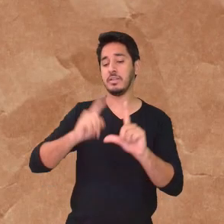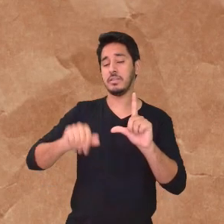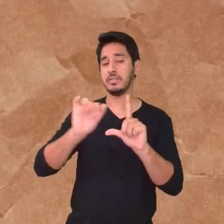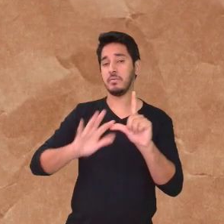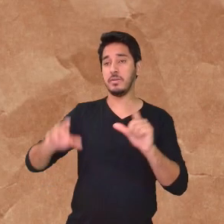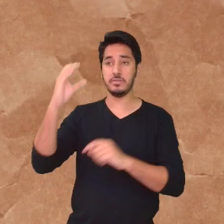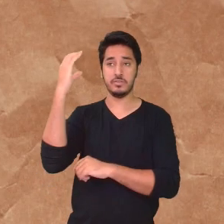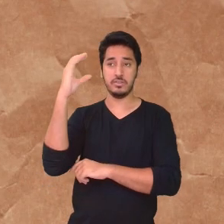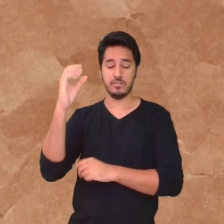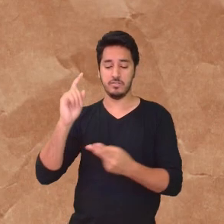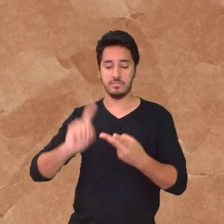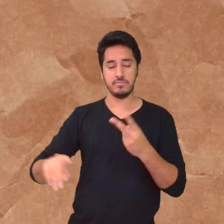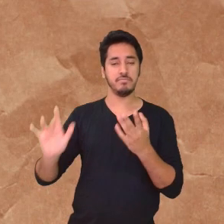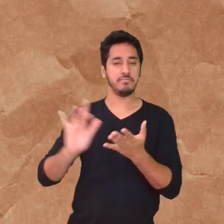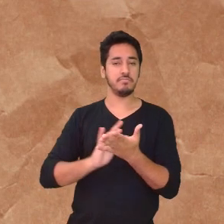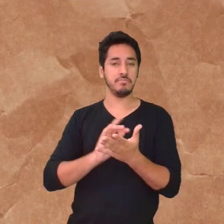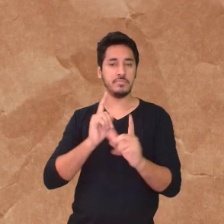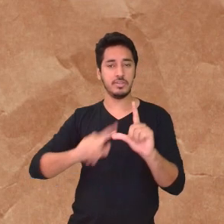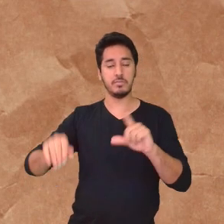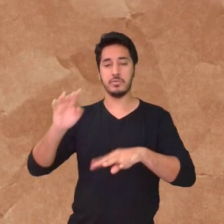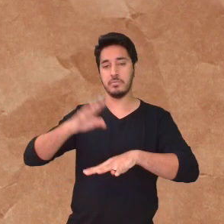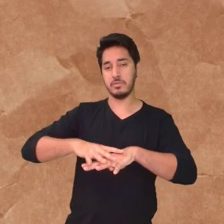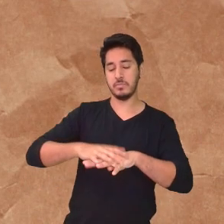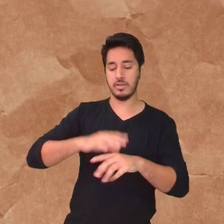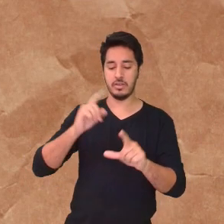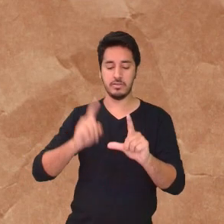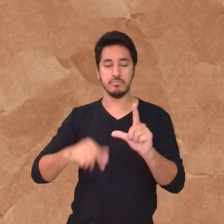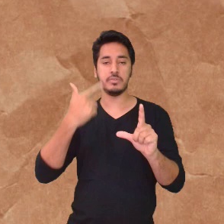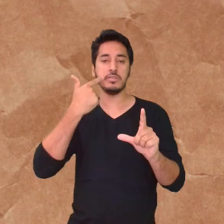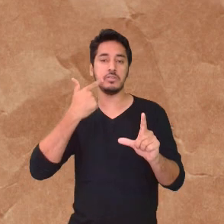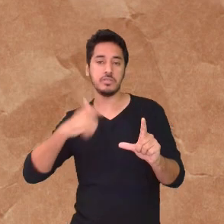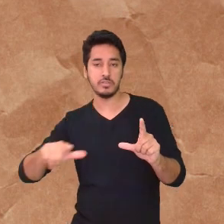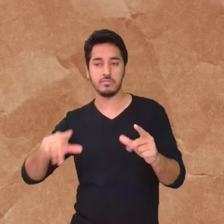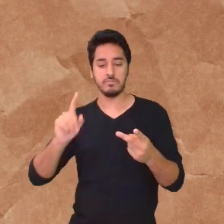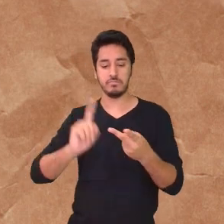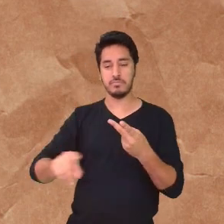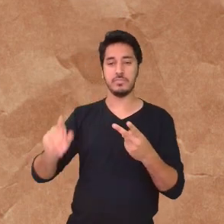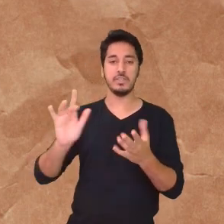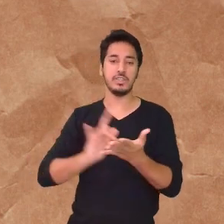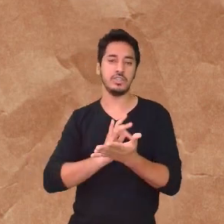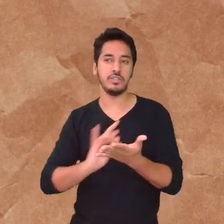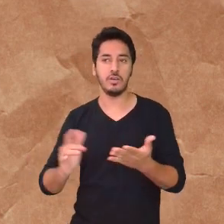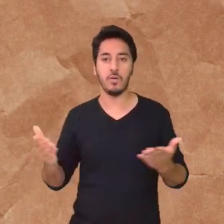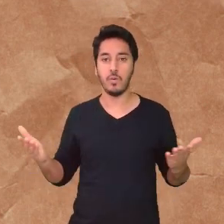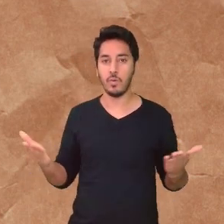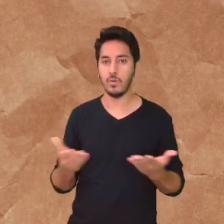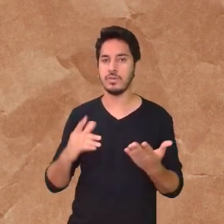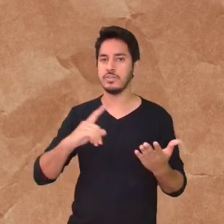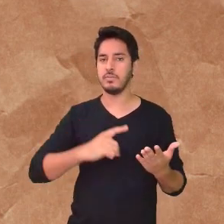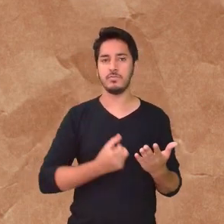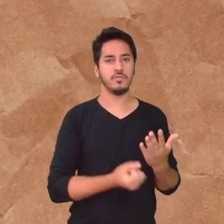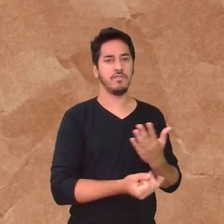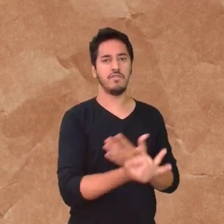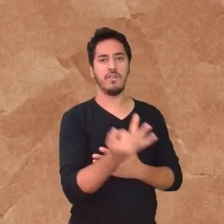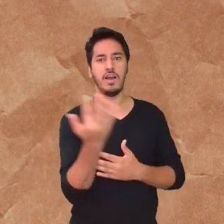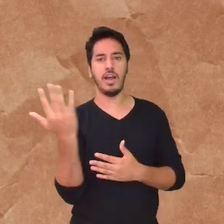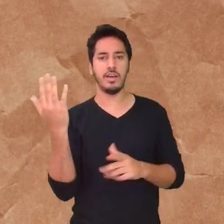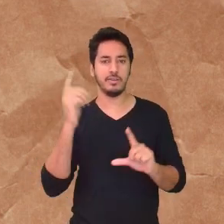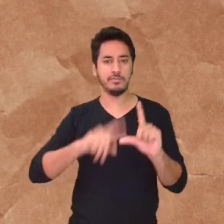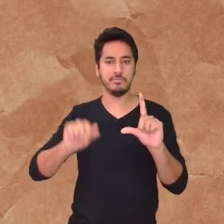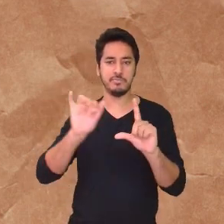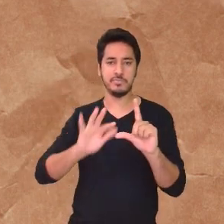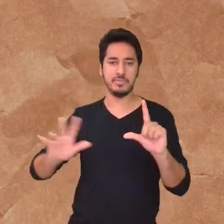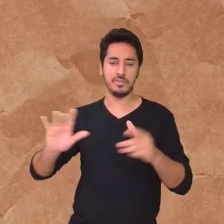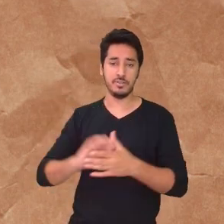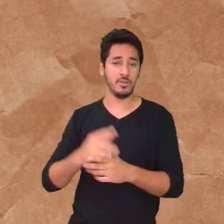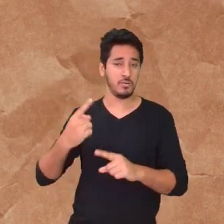Letramento científico, letramento matemático, letramento linguístico, letramento digital. Vocês estão vendo que hoje a gente tem muitos letramentos. Por quê? Porque